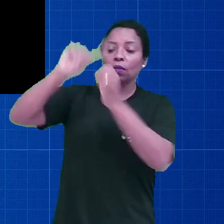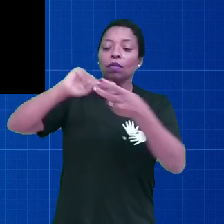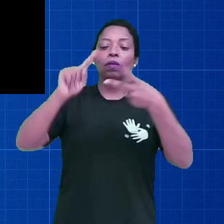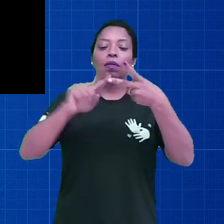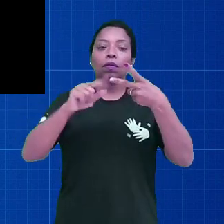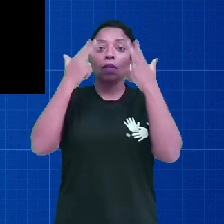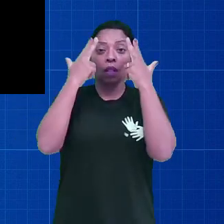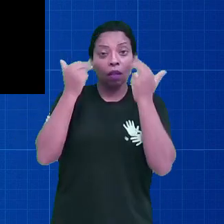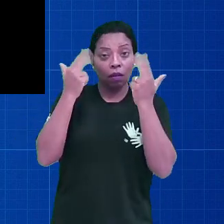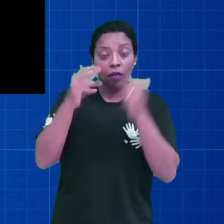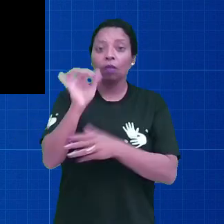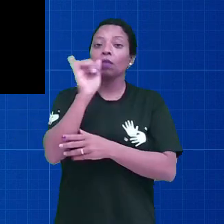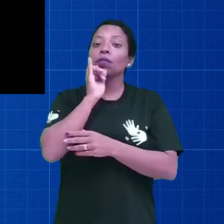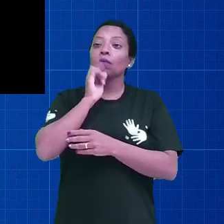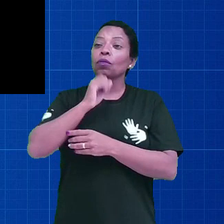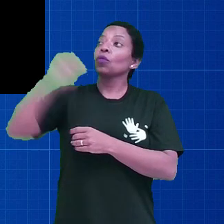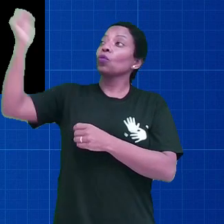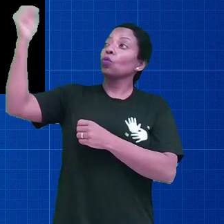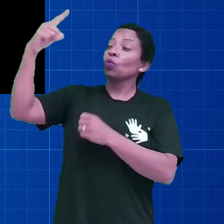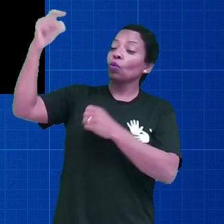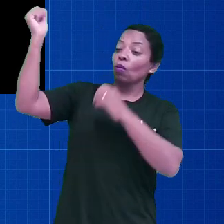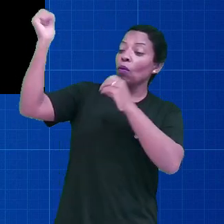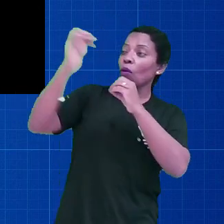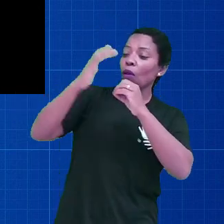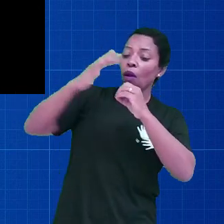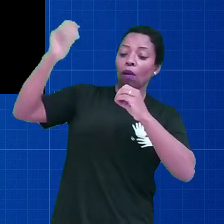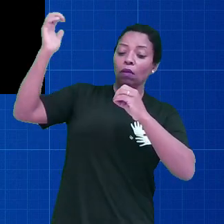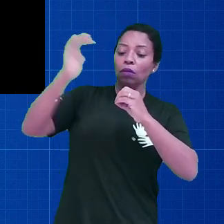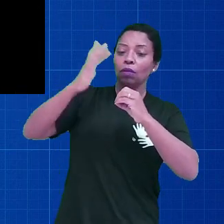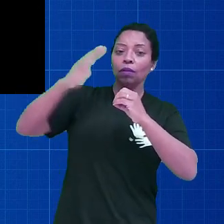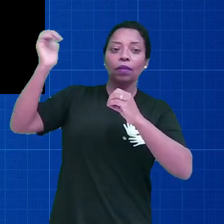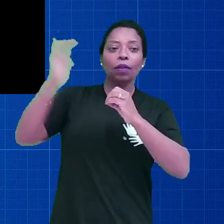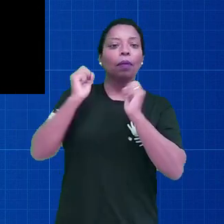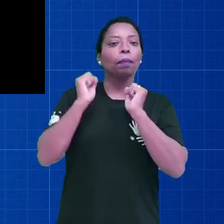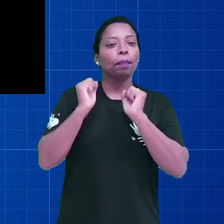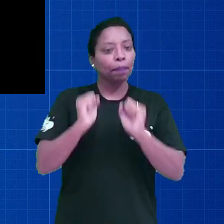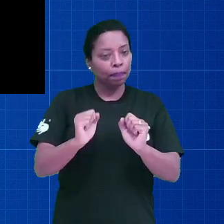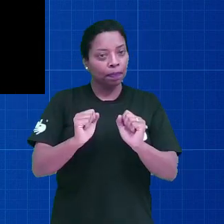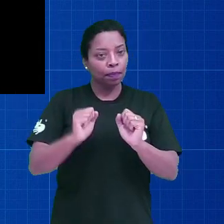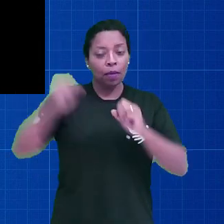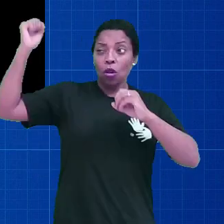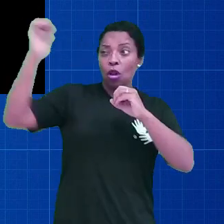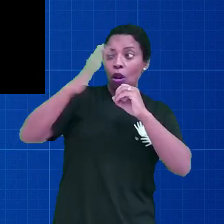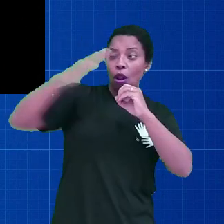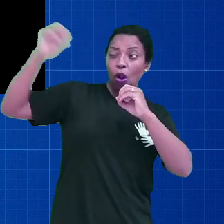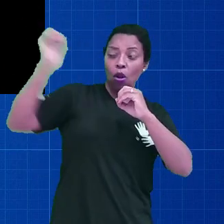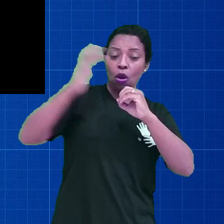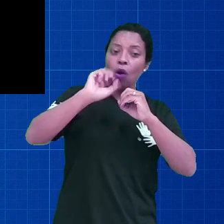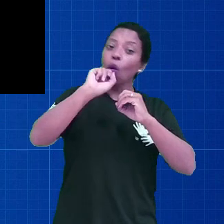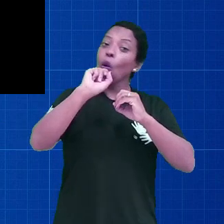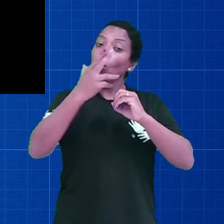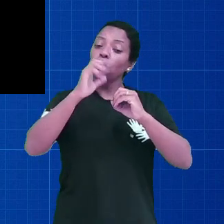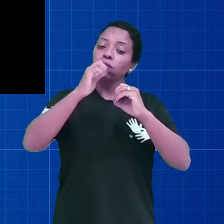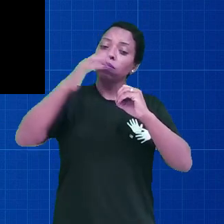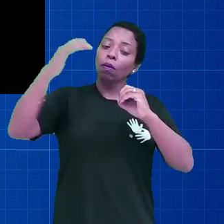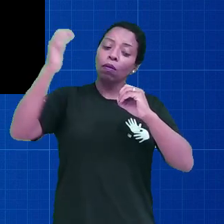a quantidade de energia que chega até a Terra pode aumentar ou pode diminuir,